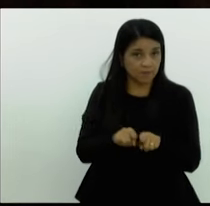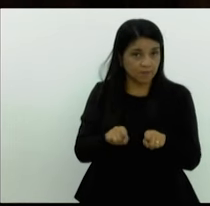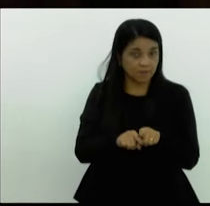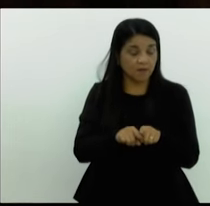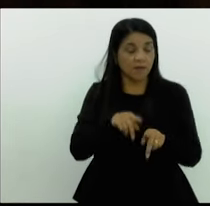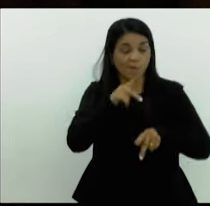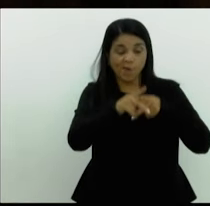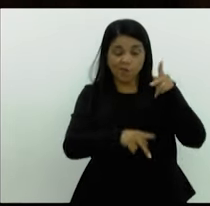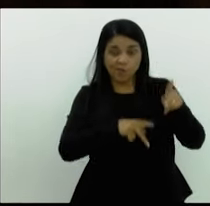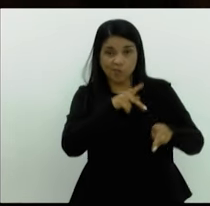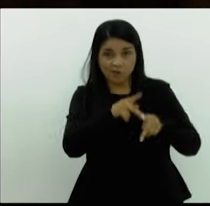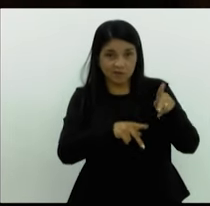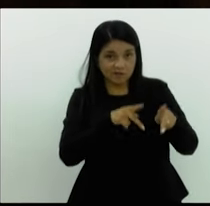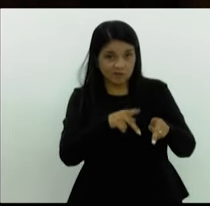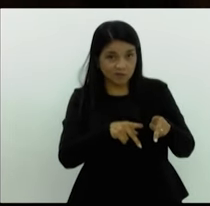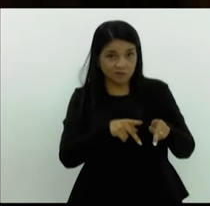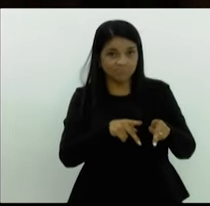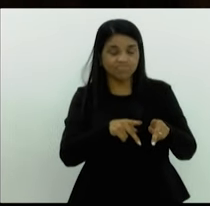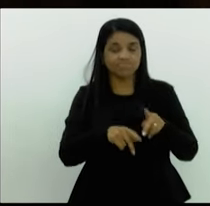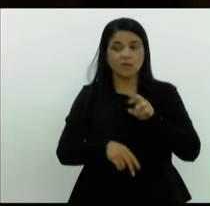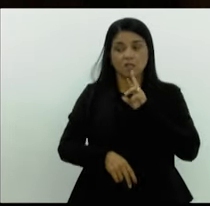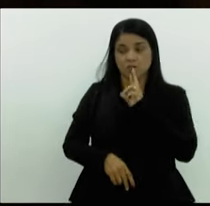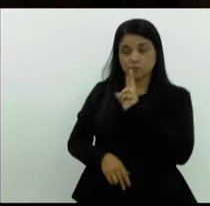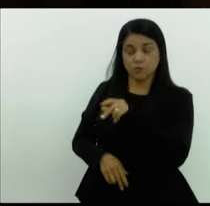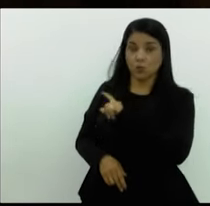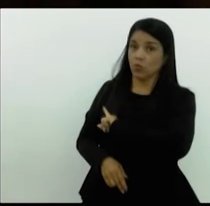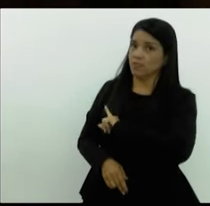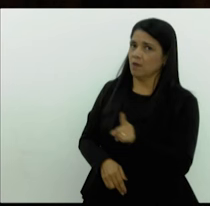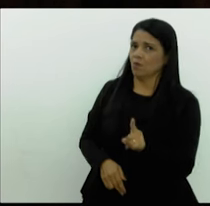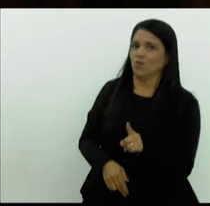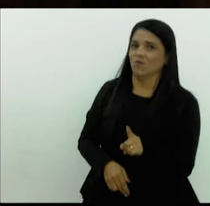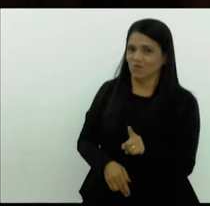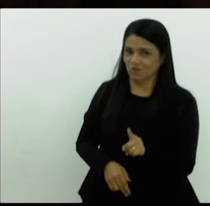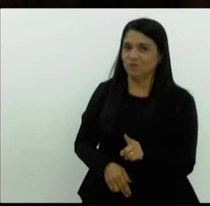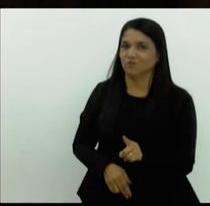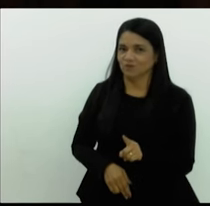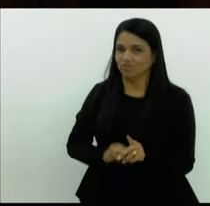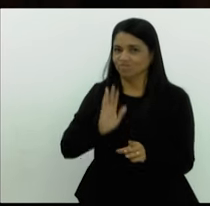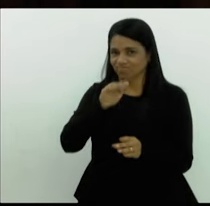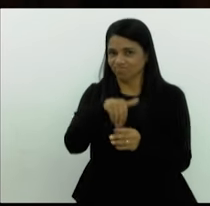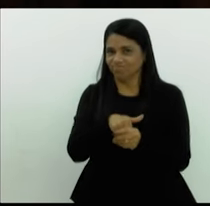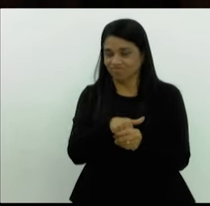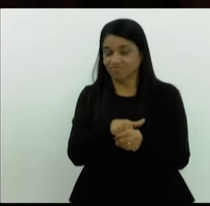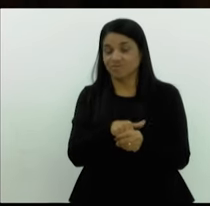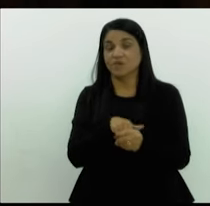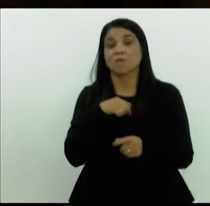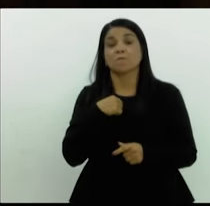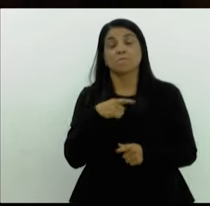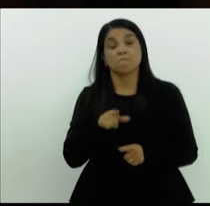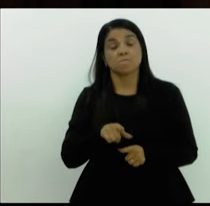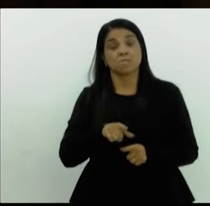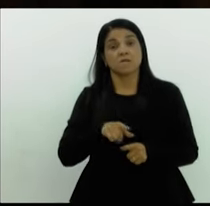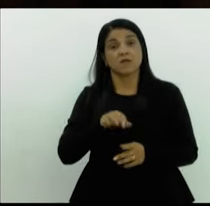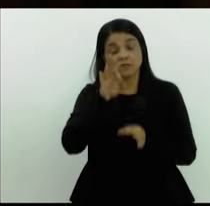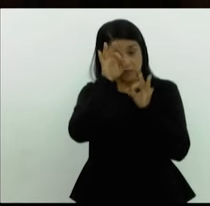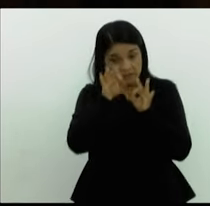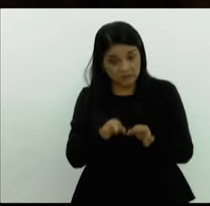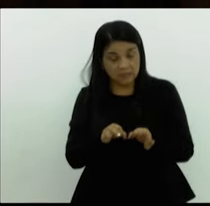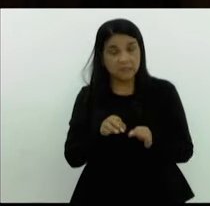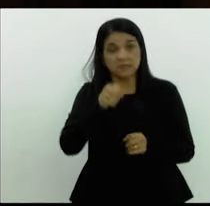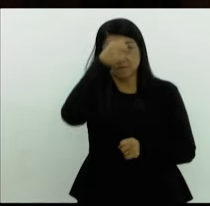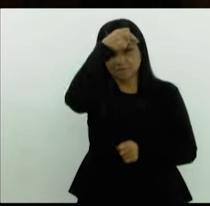população do Rio de Janeiro, naquele momento, disse não, mas eu tenho certeza que o prefeito e o seu grupo, que